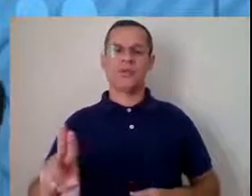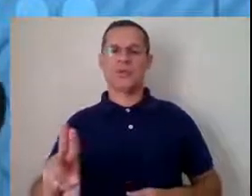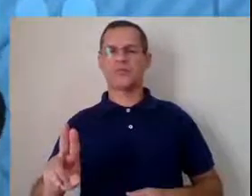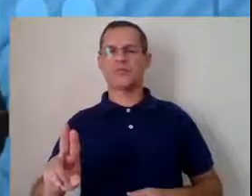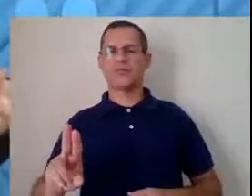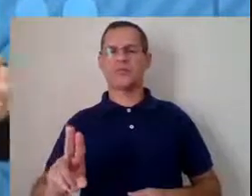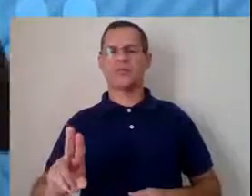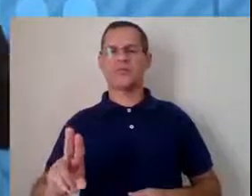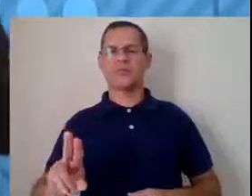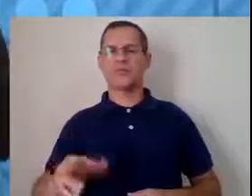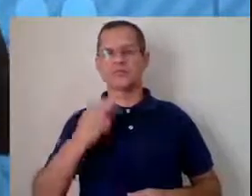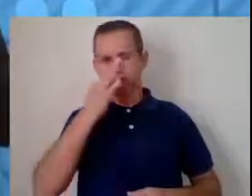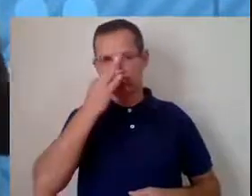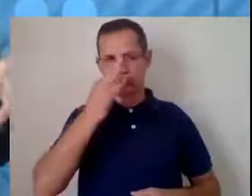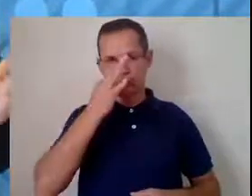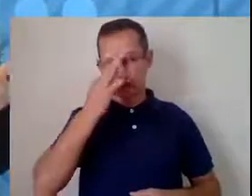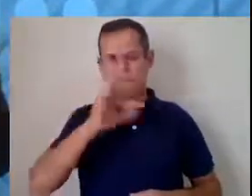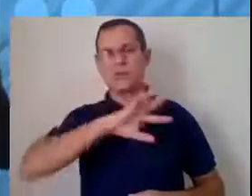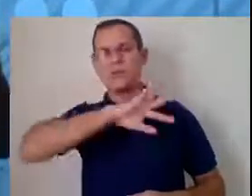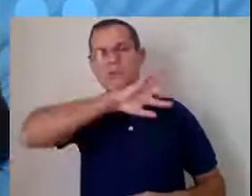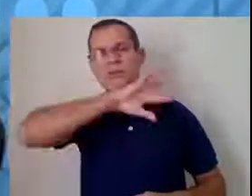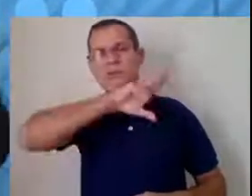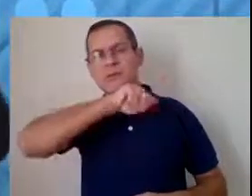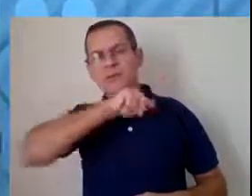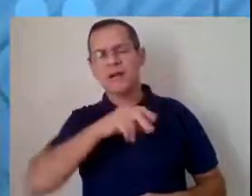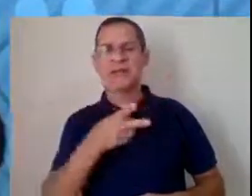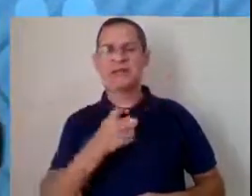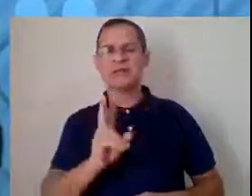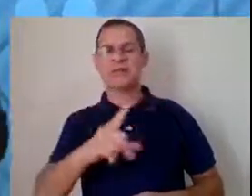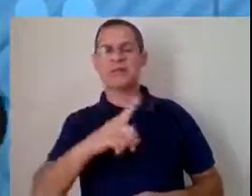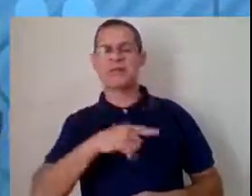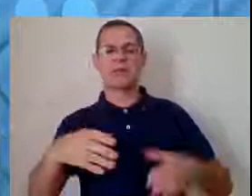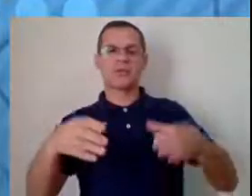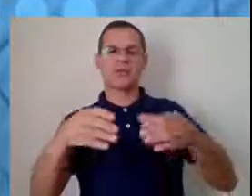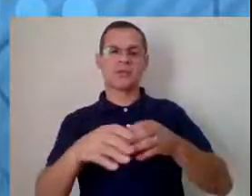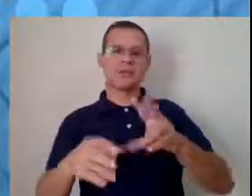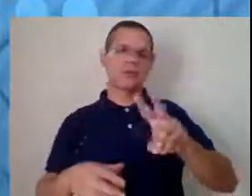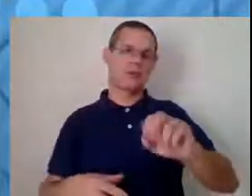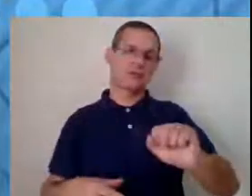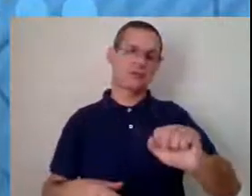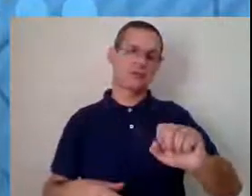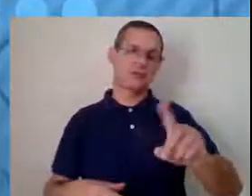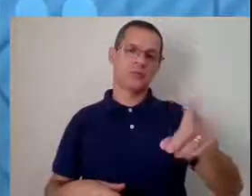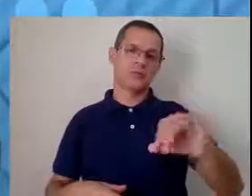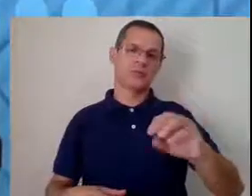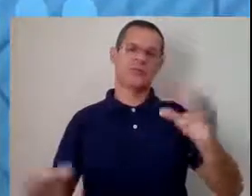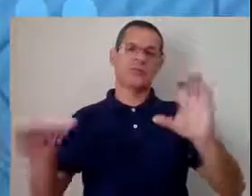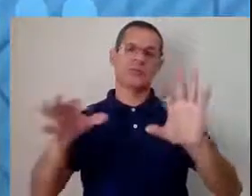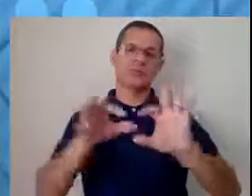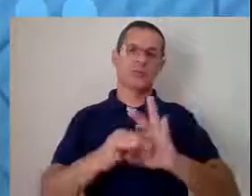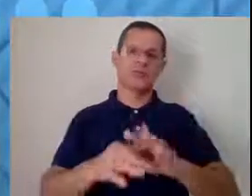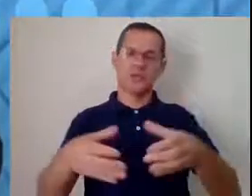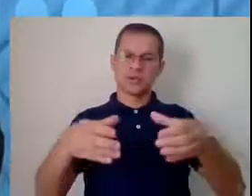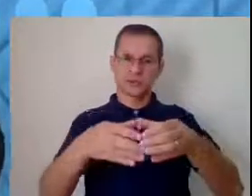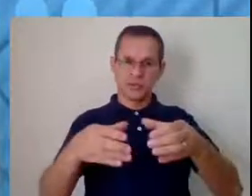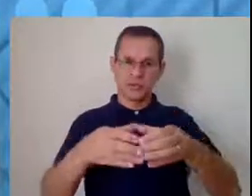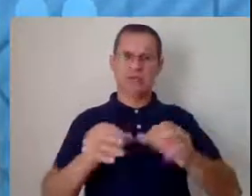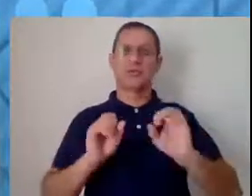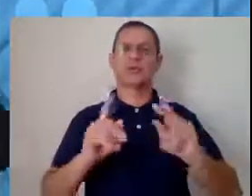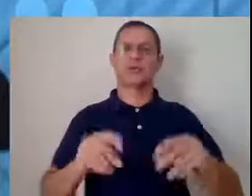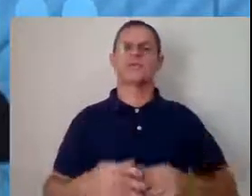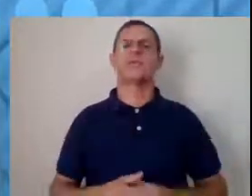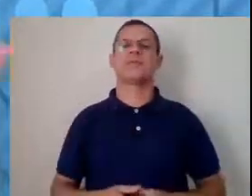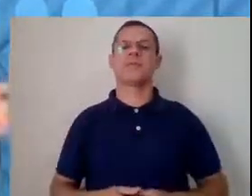de flores, de animais, sempre eu vou ter o conjunto vazio fazendo parte daquele conjunto,